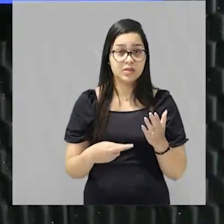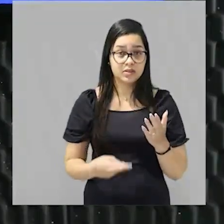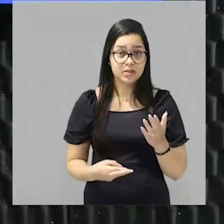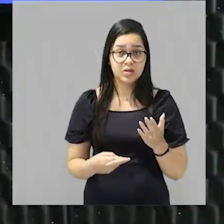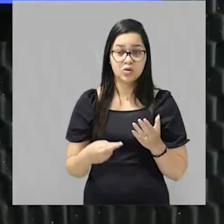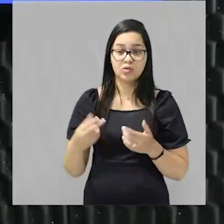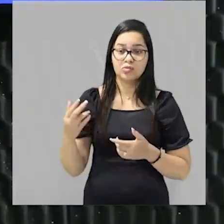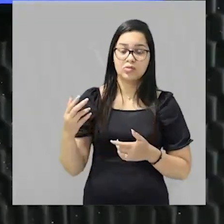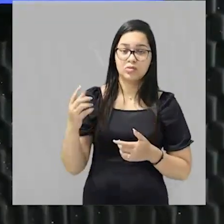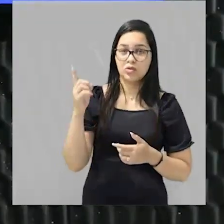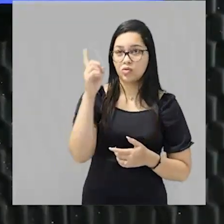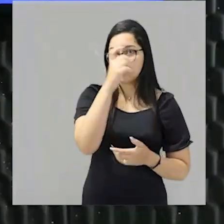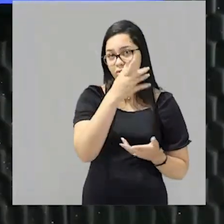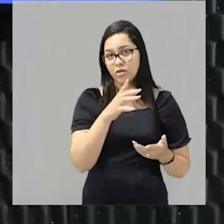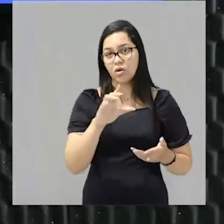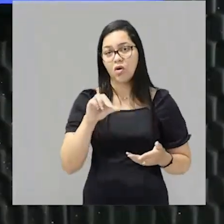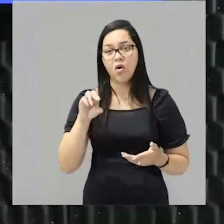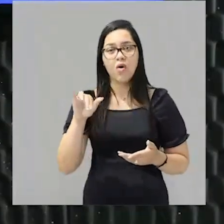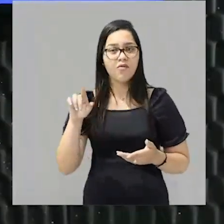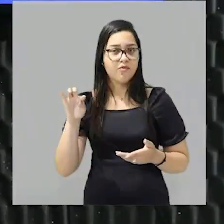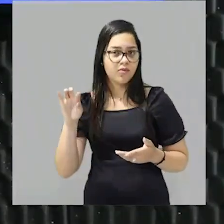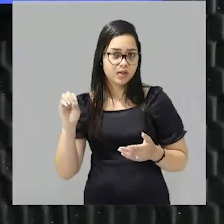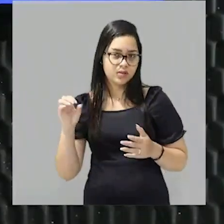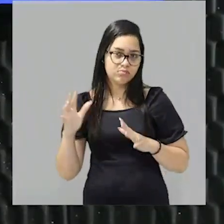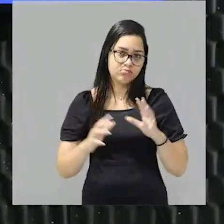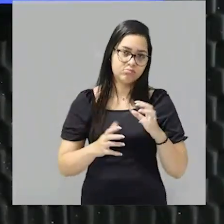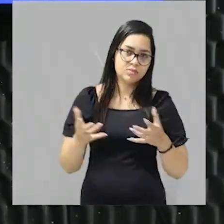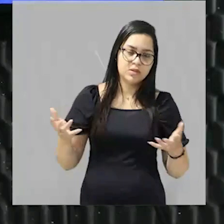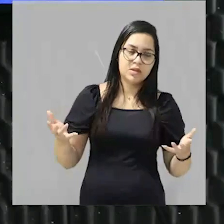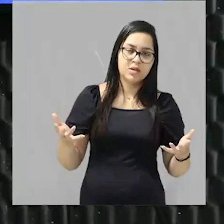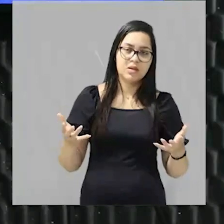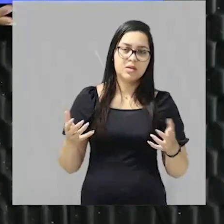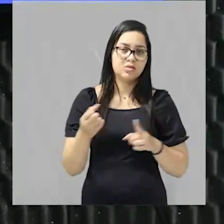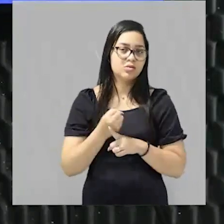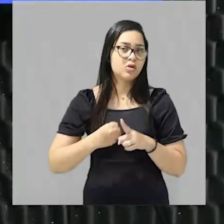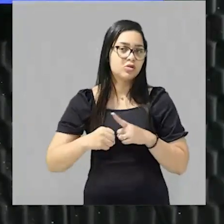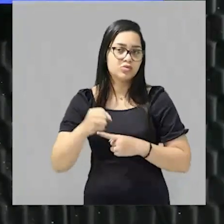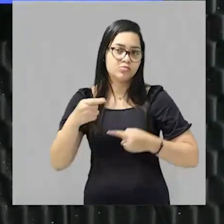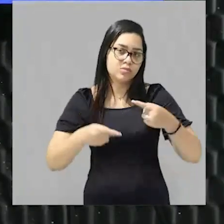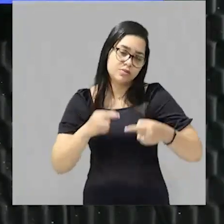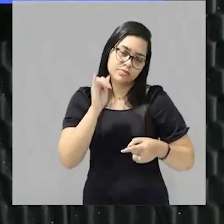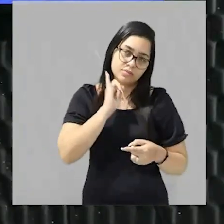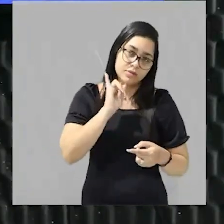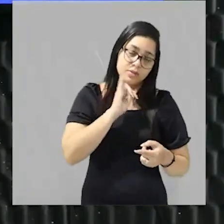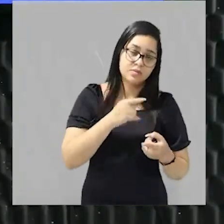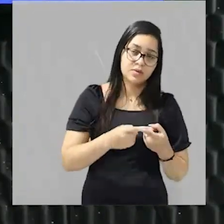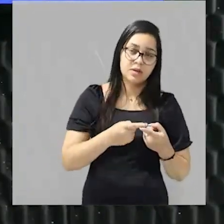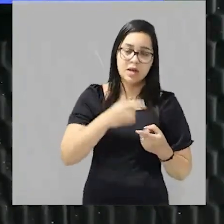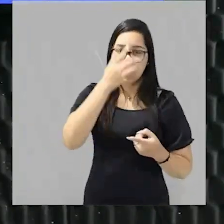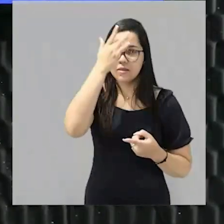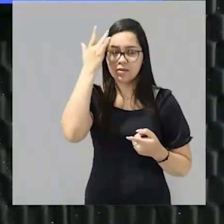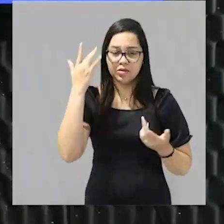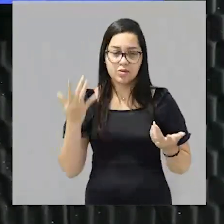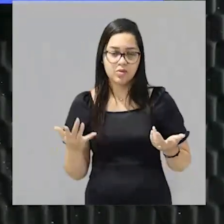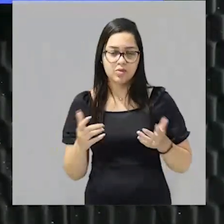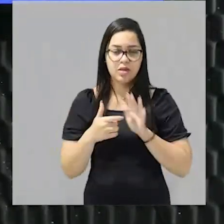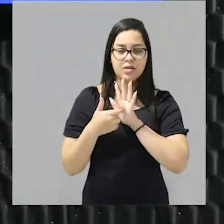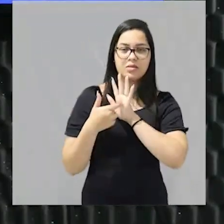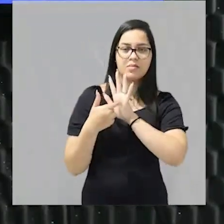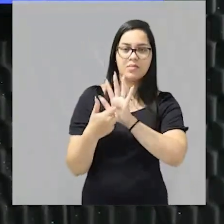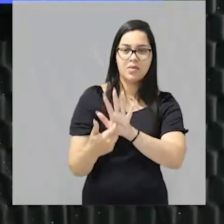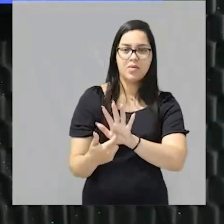conflito. Aí, conflito sociopolítico, exemplo, porque as pessoas se